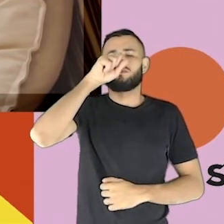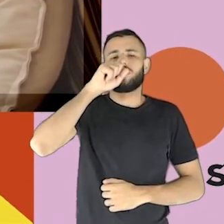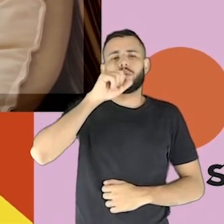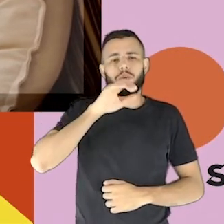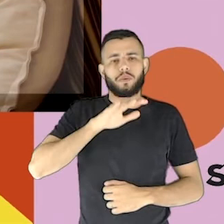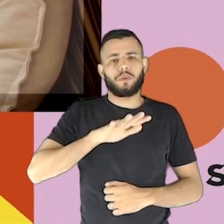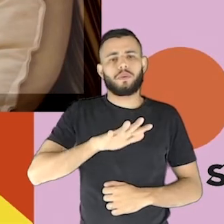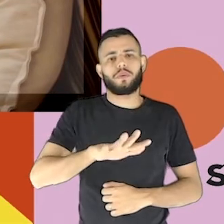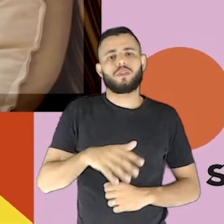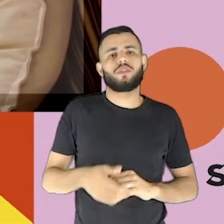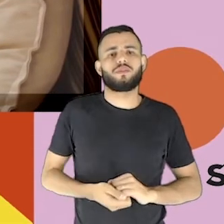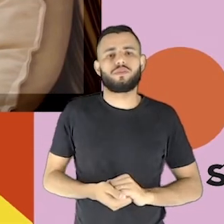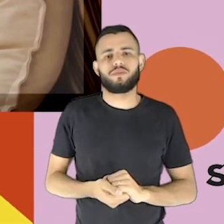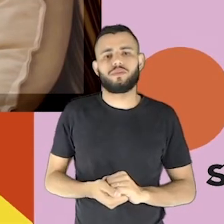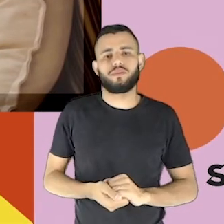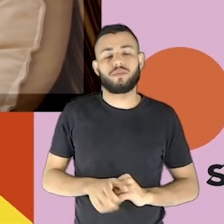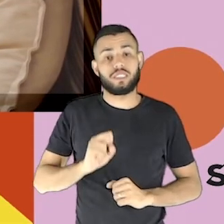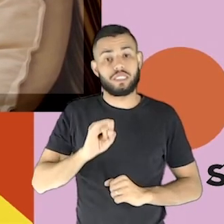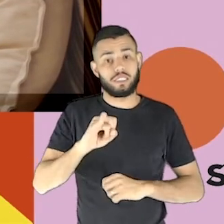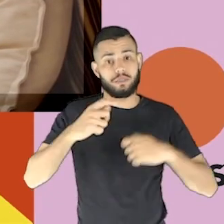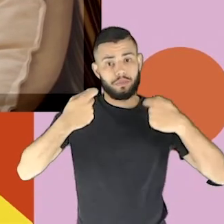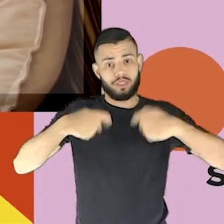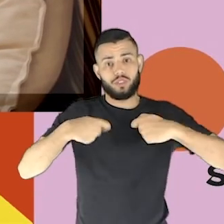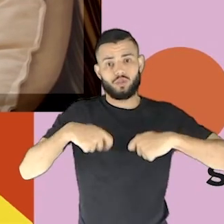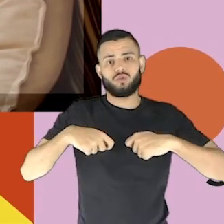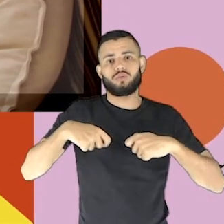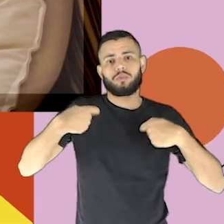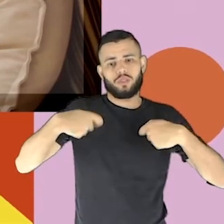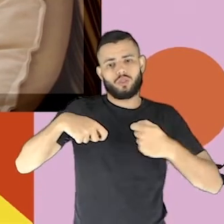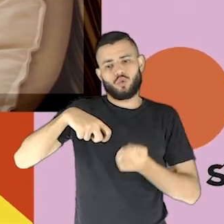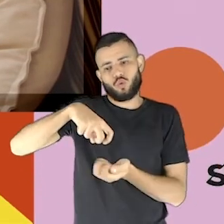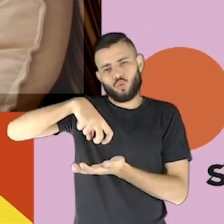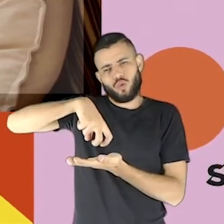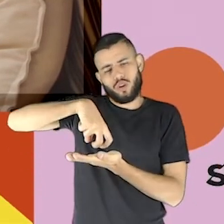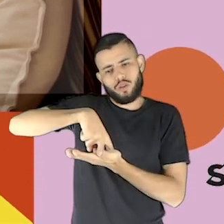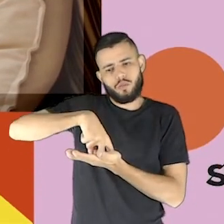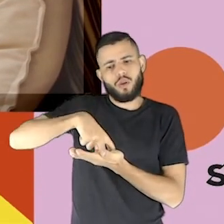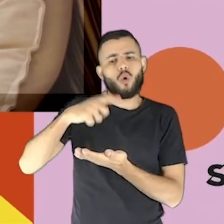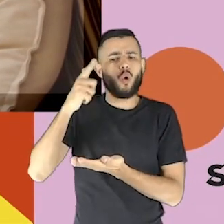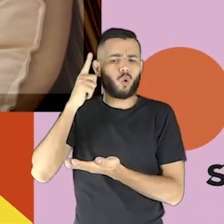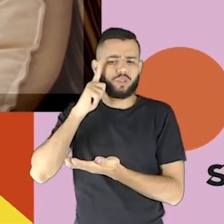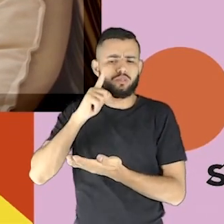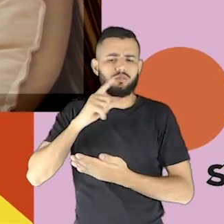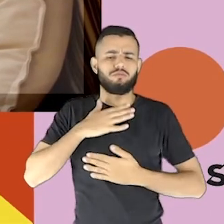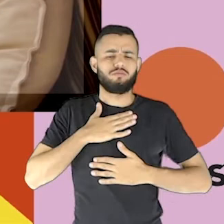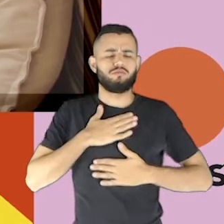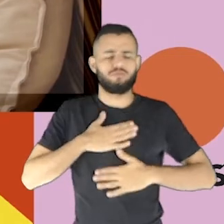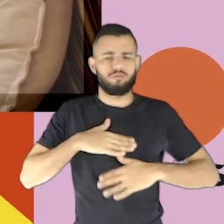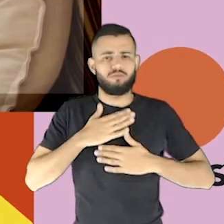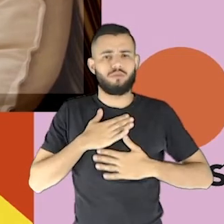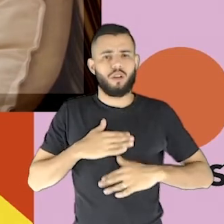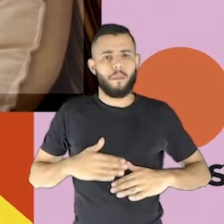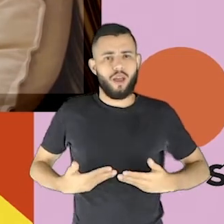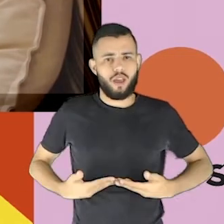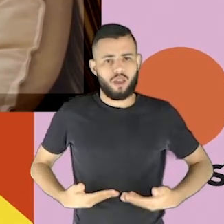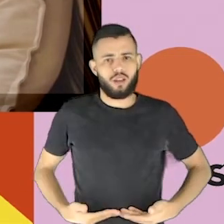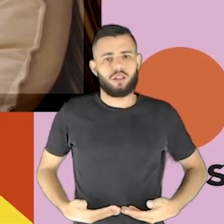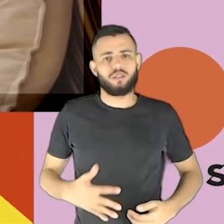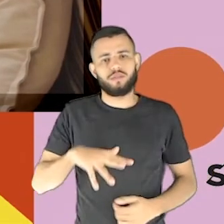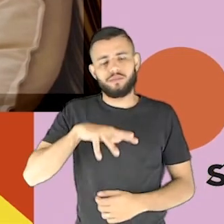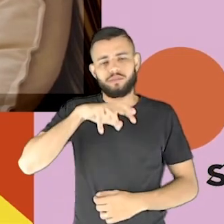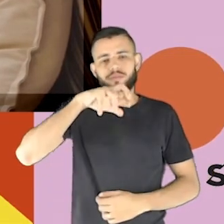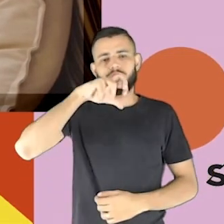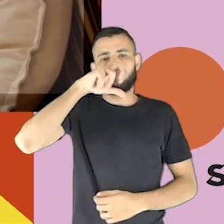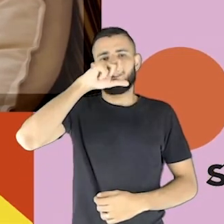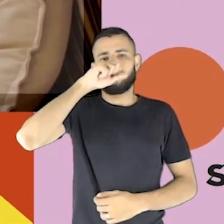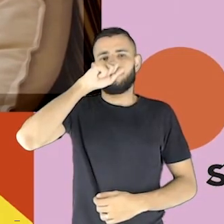no calcanhar. Lembra que se for preciso, afasta os joelhos para acomodar a colher da barriga. Solta o ar, desce. Vê